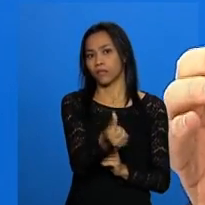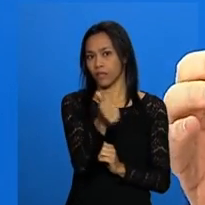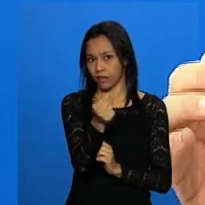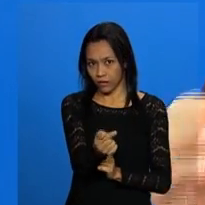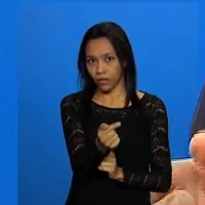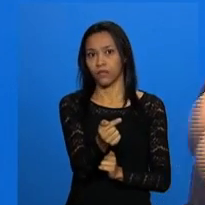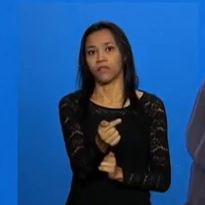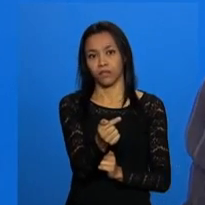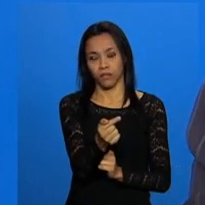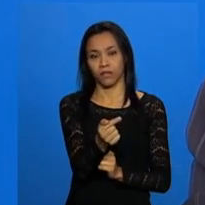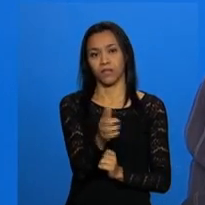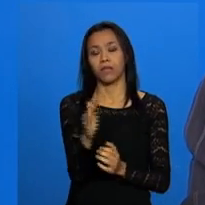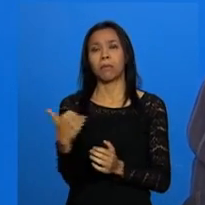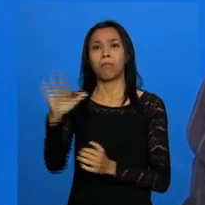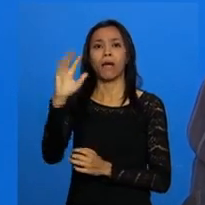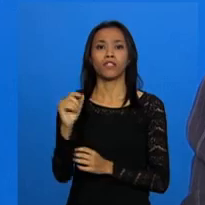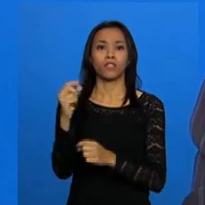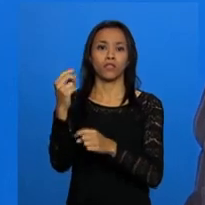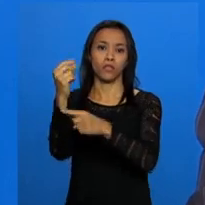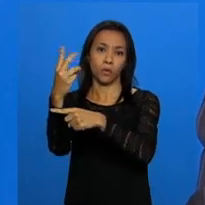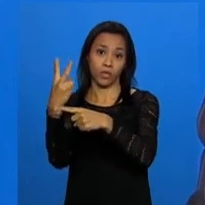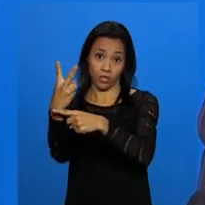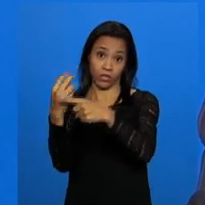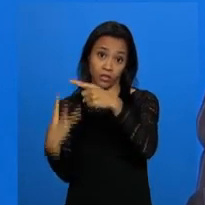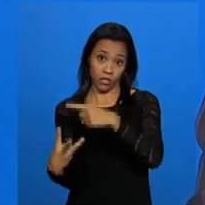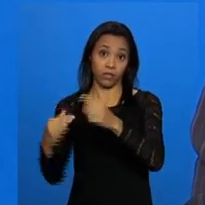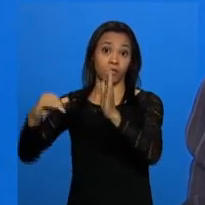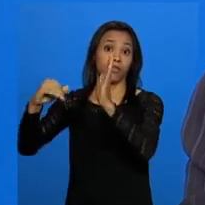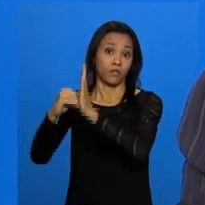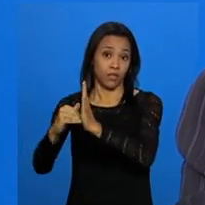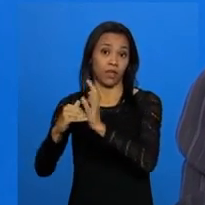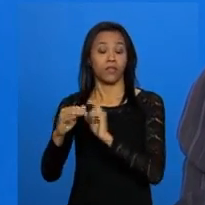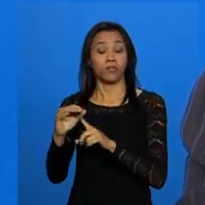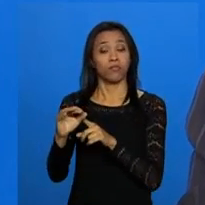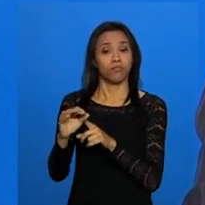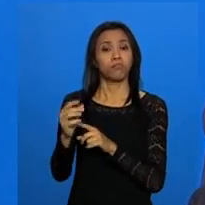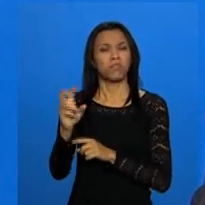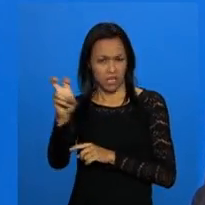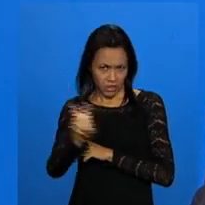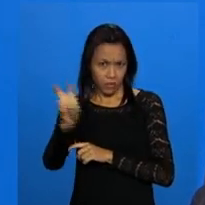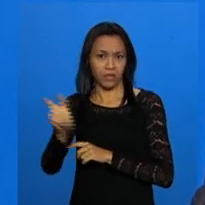367. Mais de 2/3 no Senado, 55. Em tese.